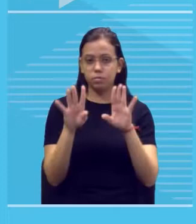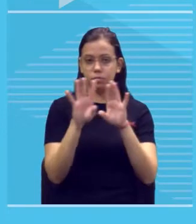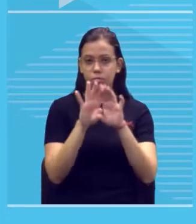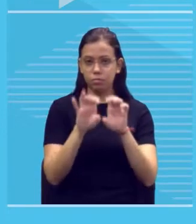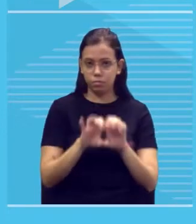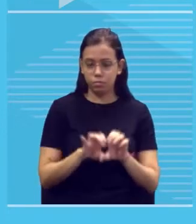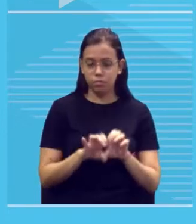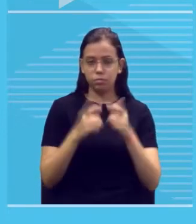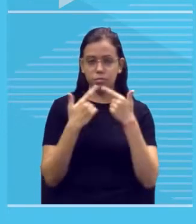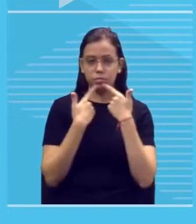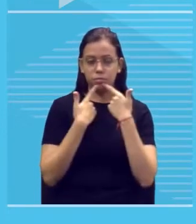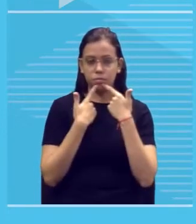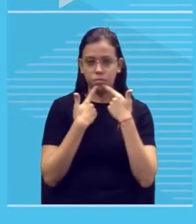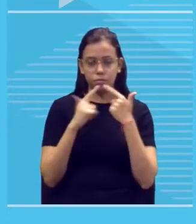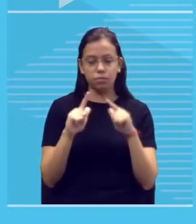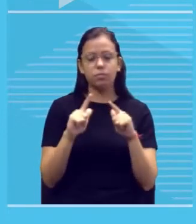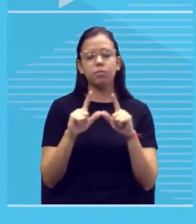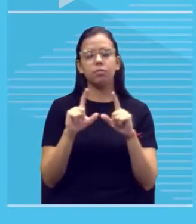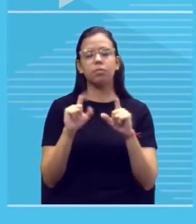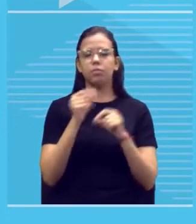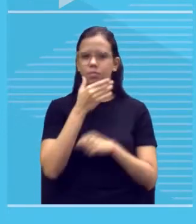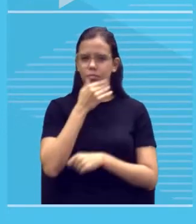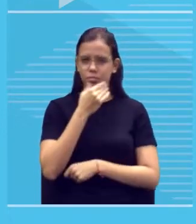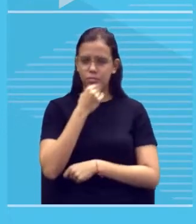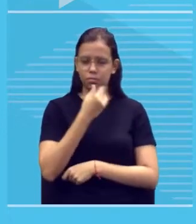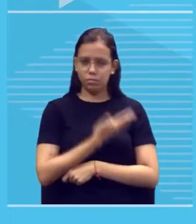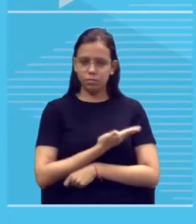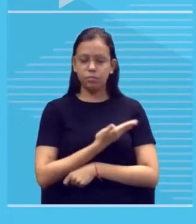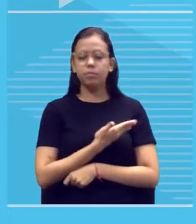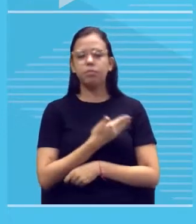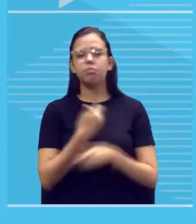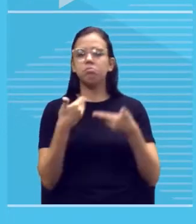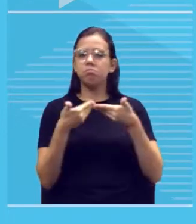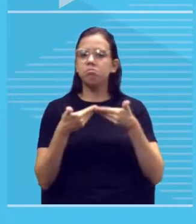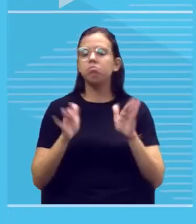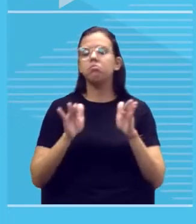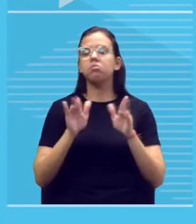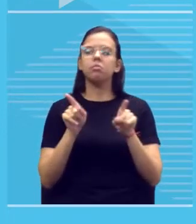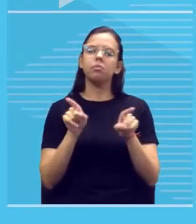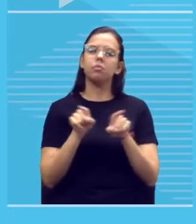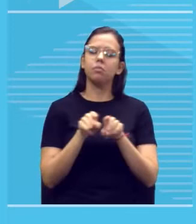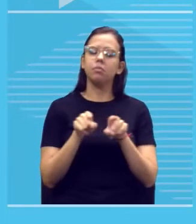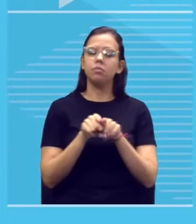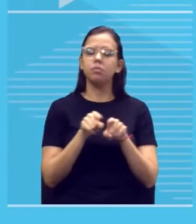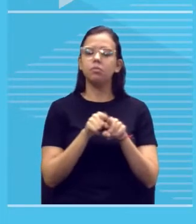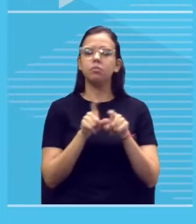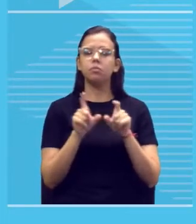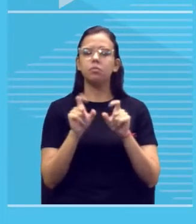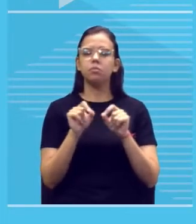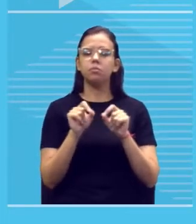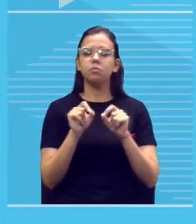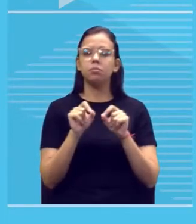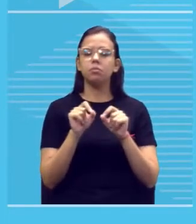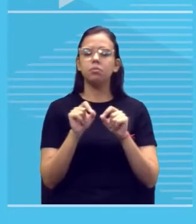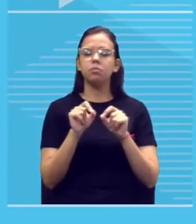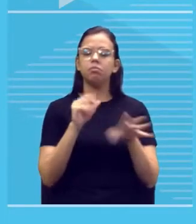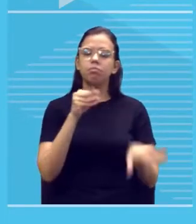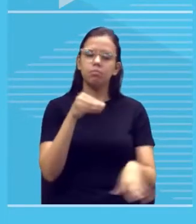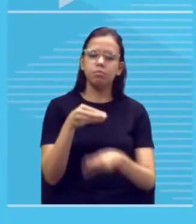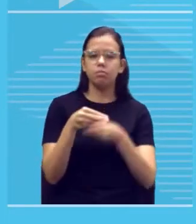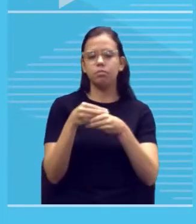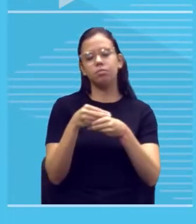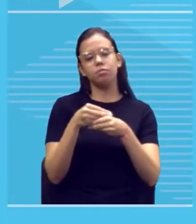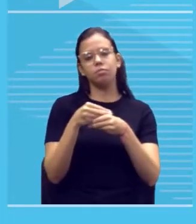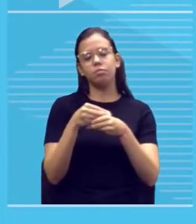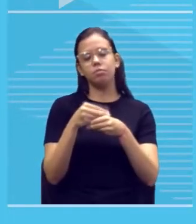dessa linguagem o Bertoldo brest abre seu espaço e coloca dali também a sua contribuição